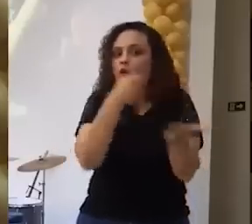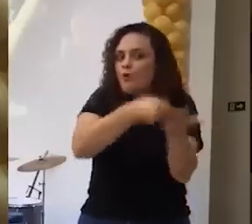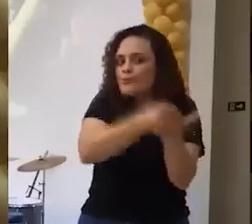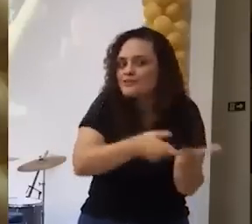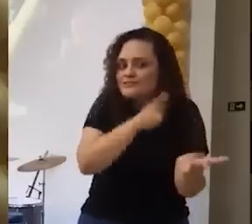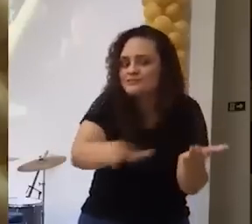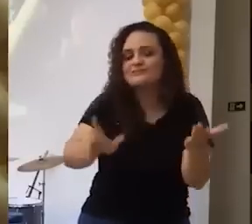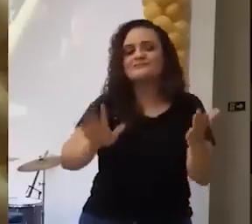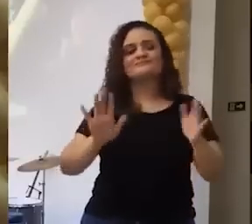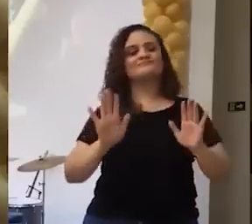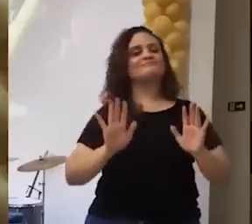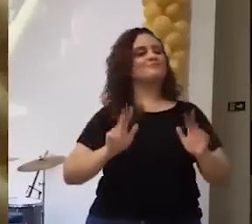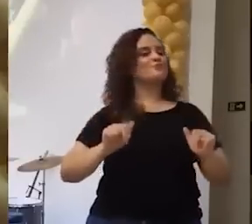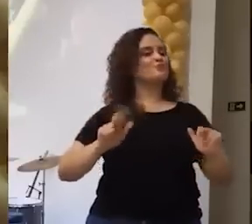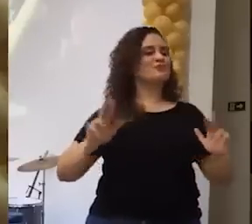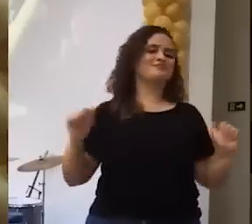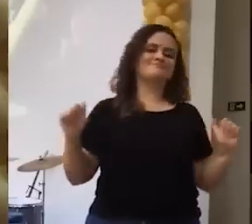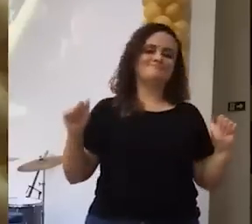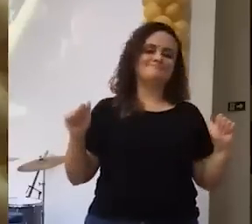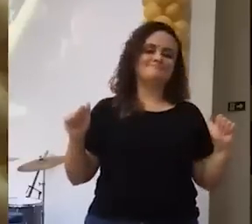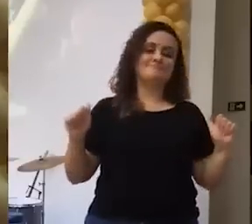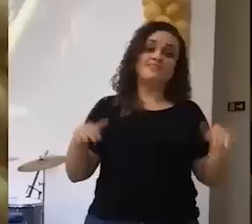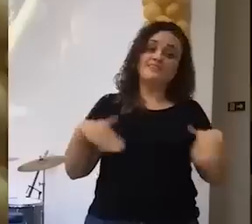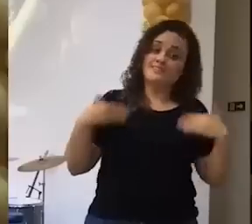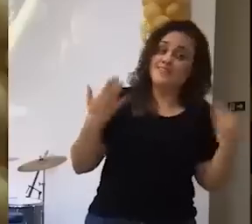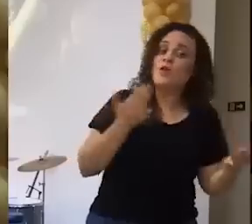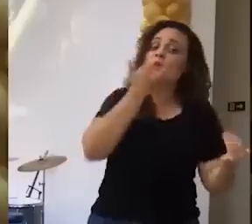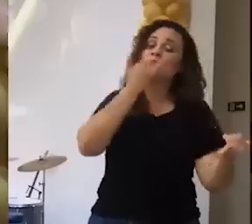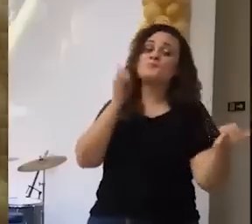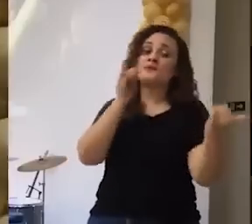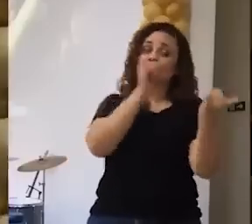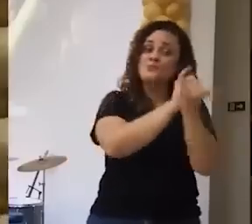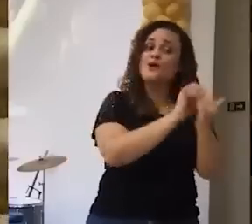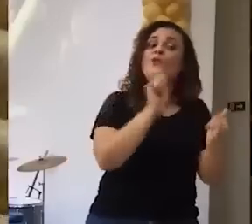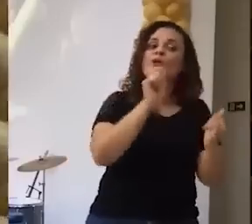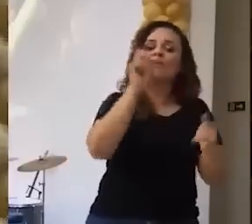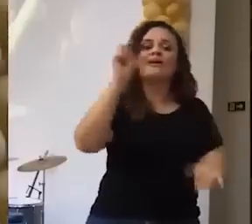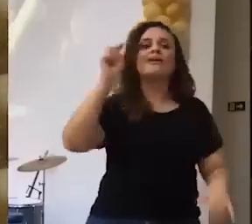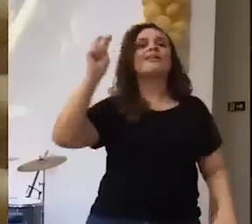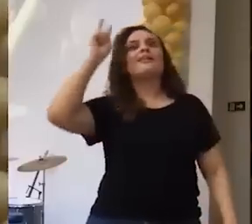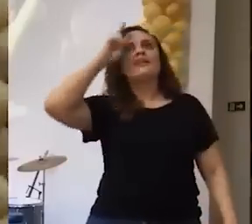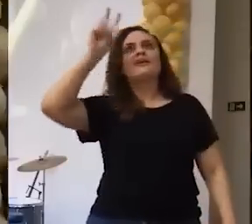Então perdoar é lembrar sem sentir dor.